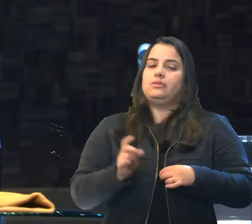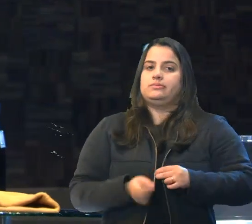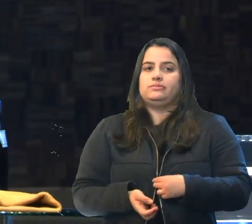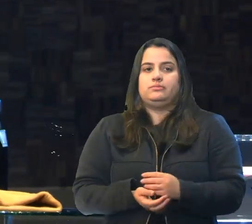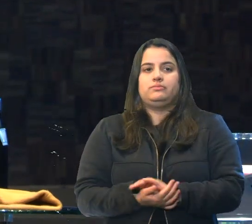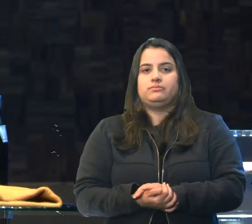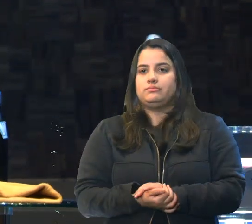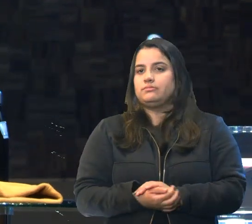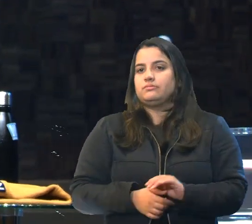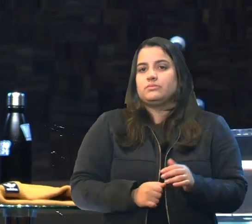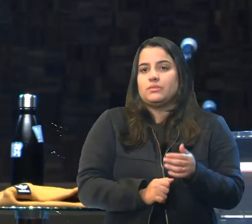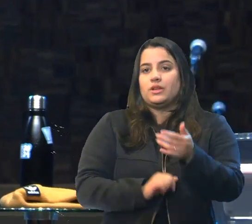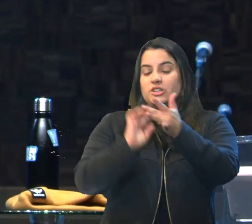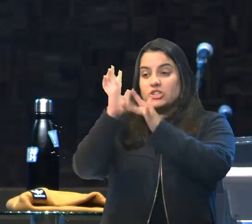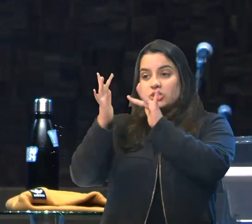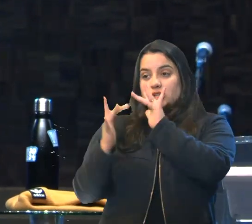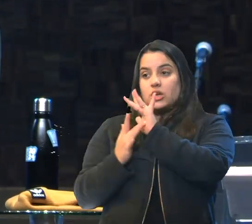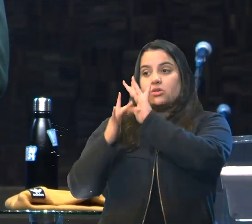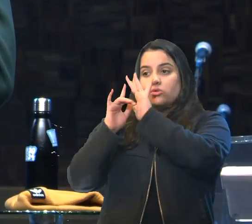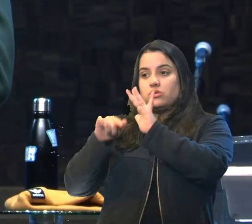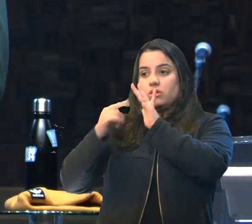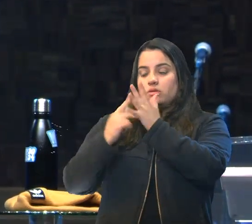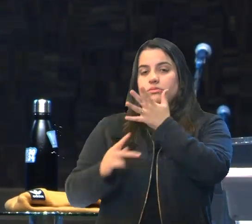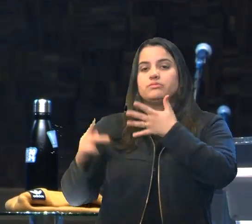O mais importante é Jesus.